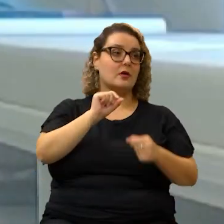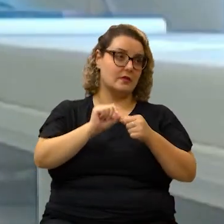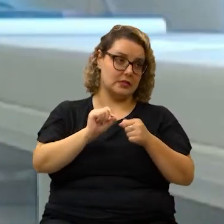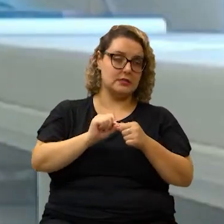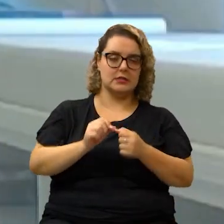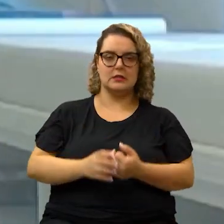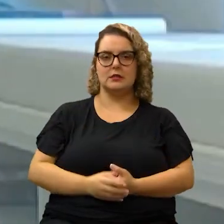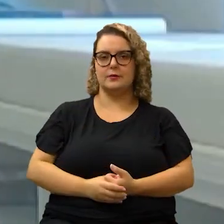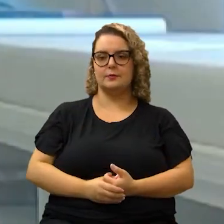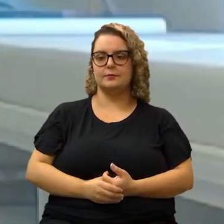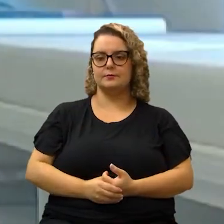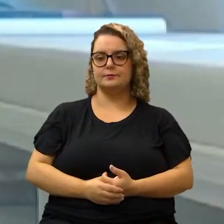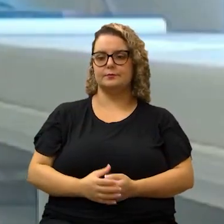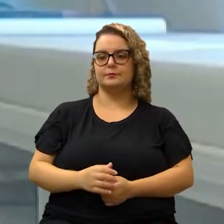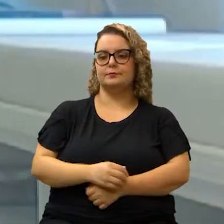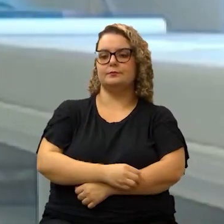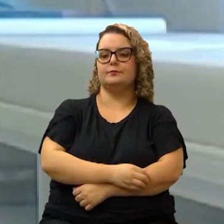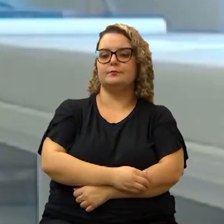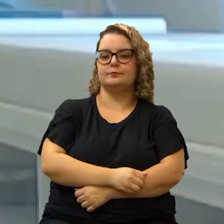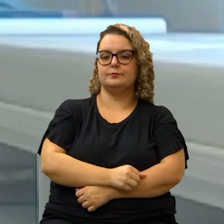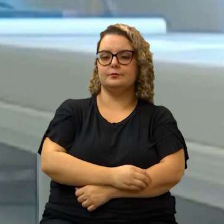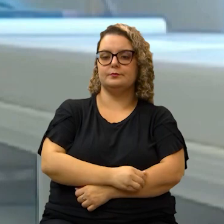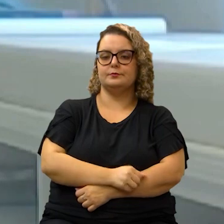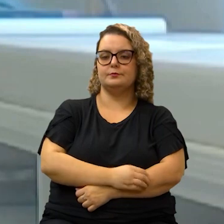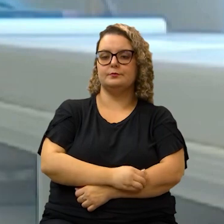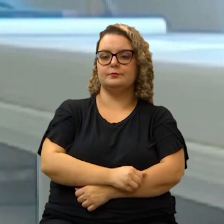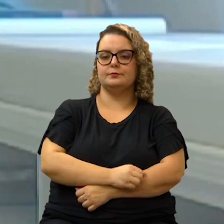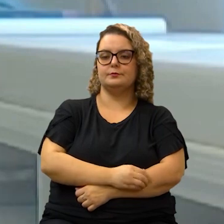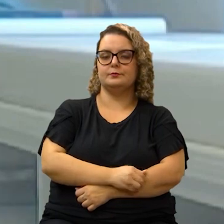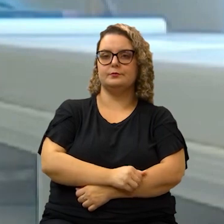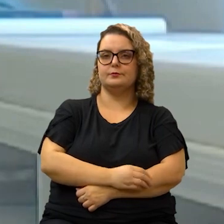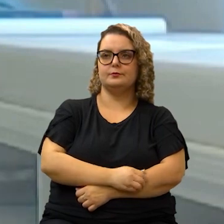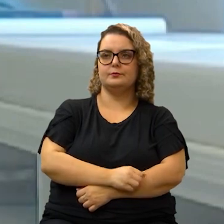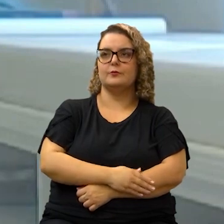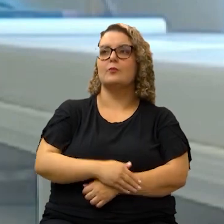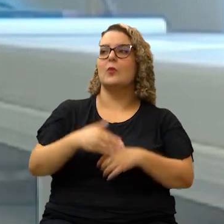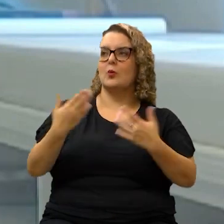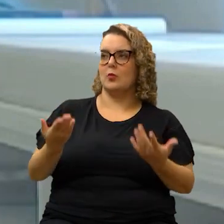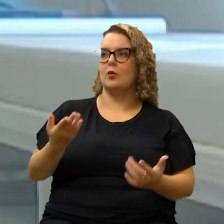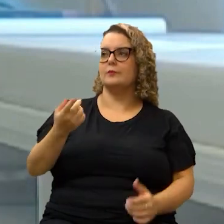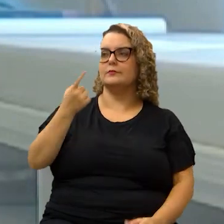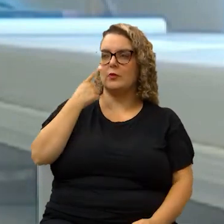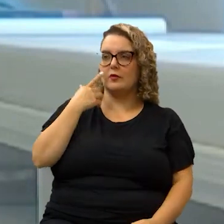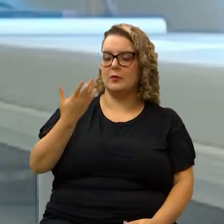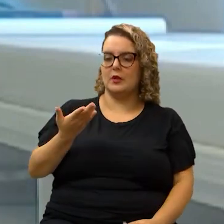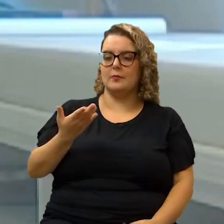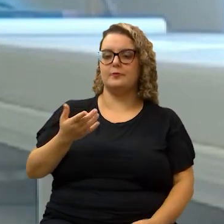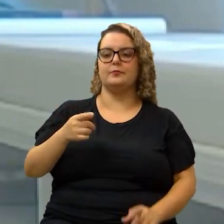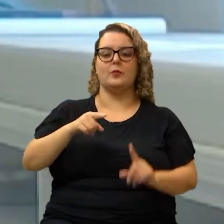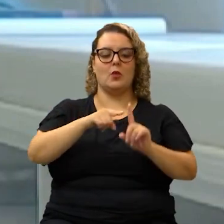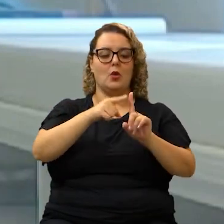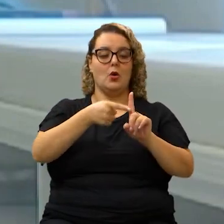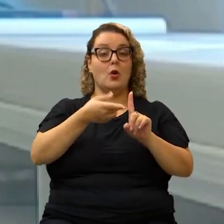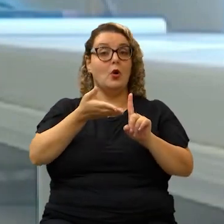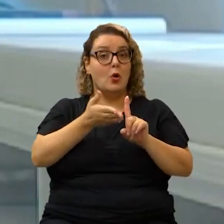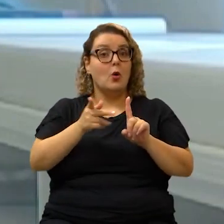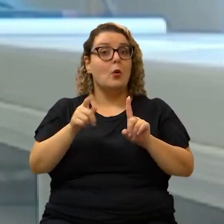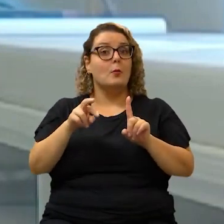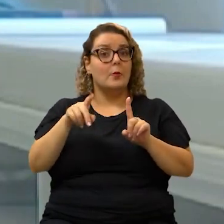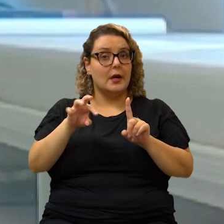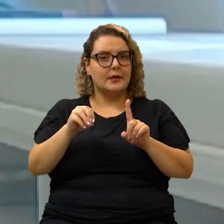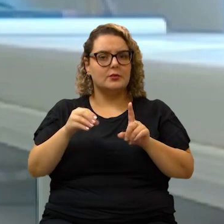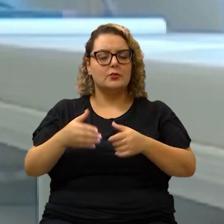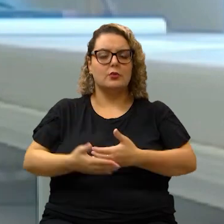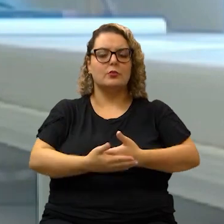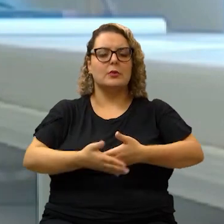Olha, então a gente falou da gravidez, então vamos para o parto, né? O bebê vai nascer. Qual é o melhor tipo de parto? É o melhor tipo